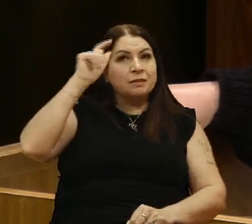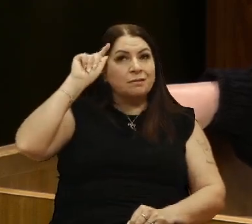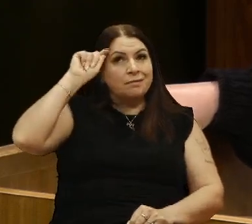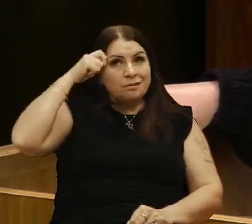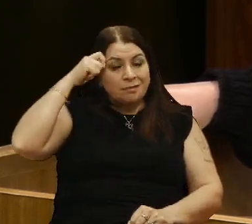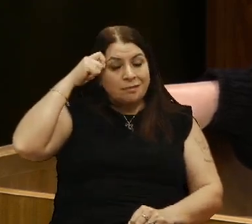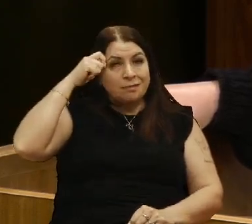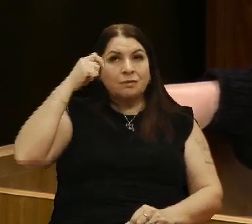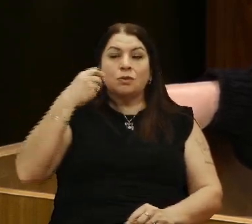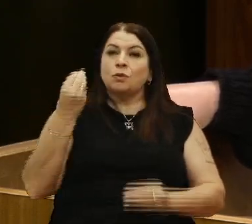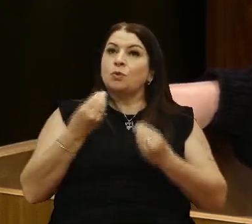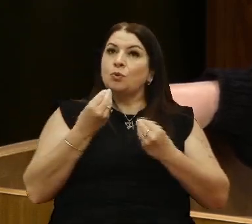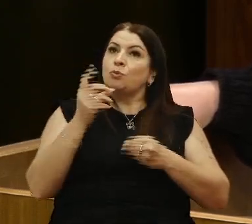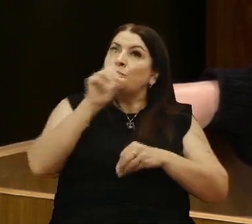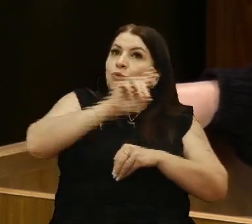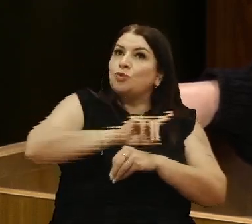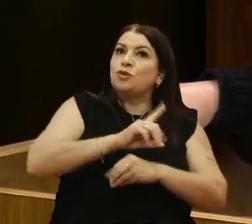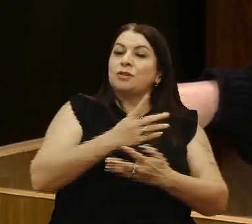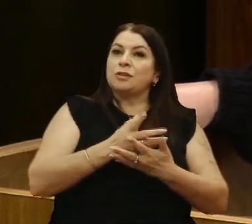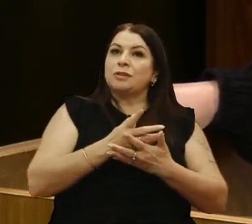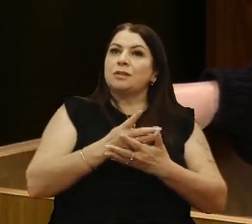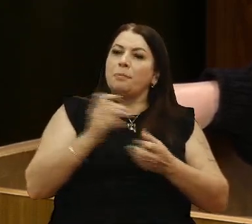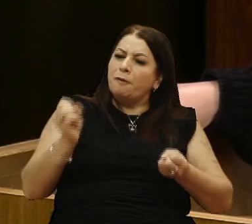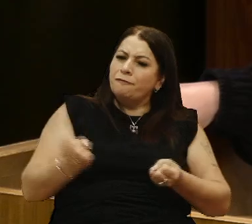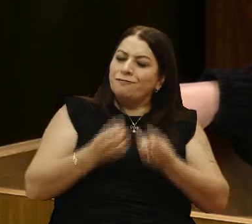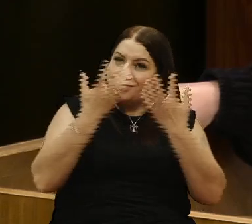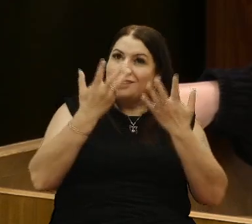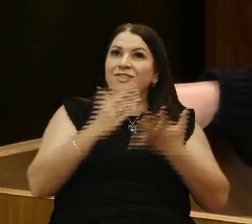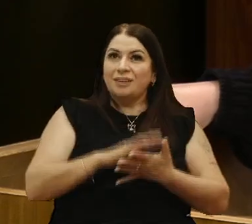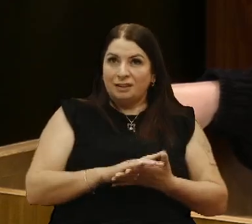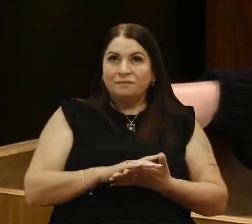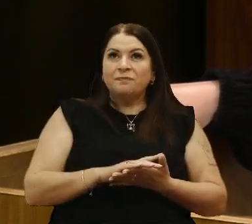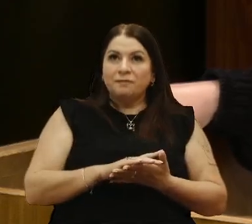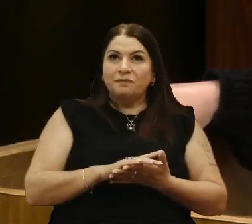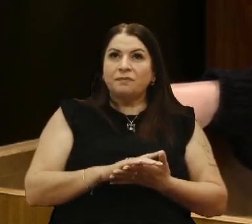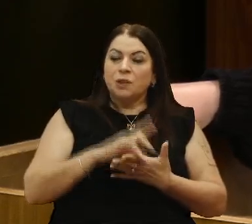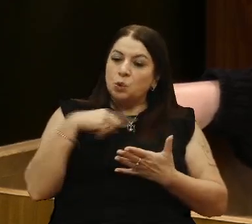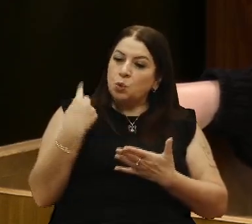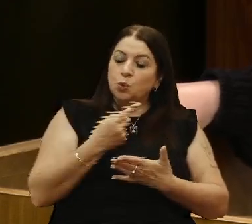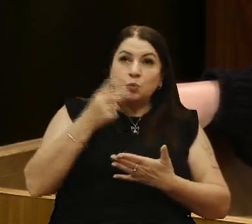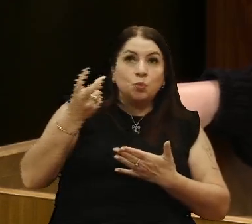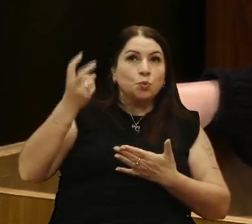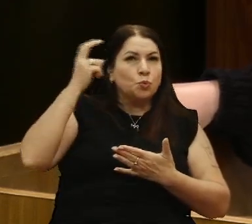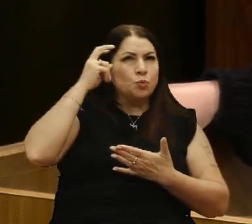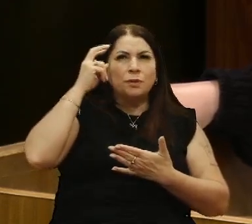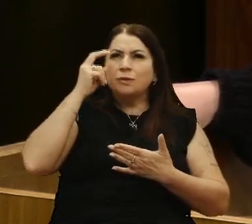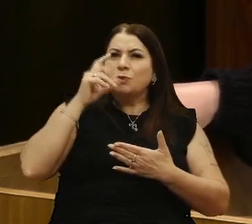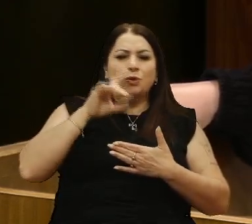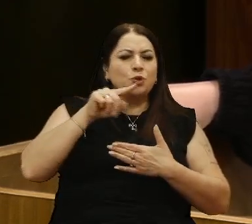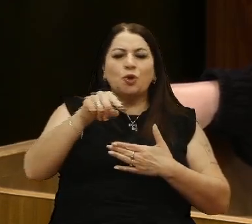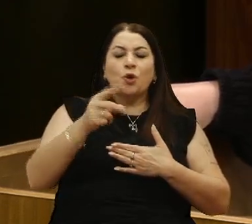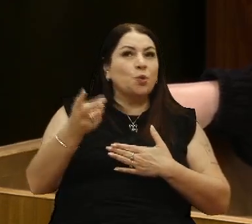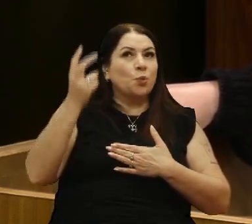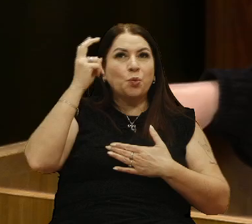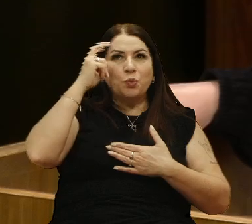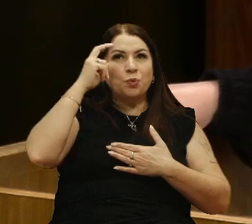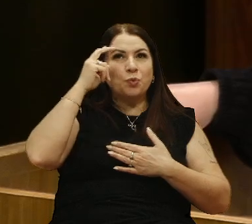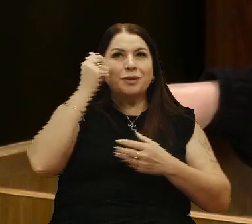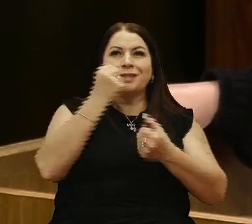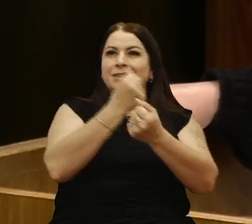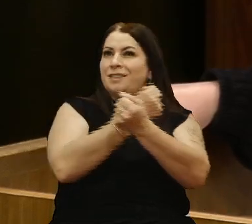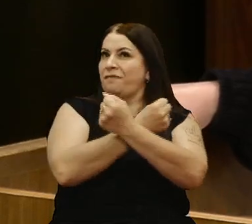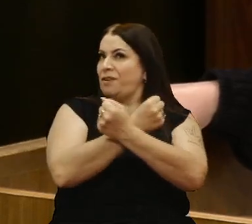Negra como um dia para celebrar a nossa cultura, que vai muito além da cultura da